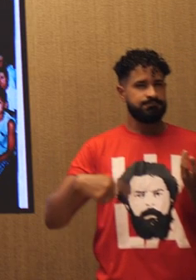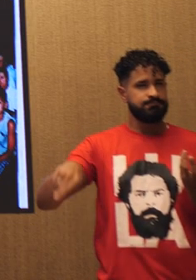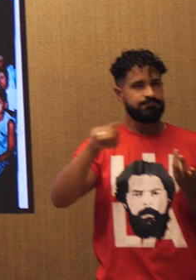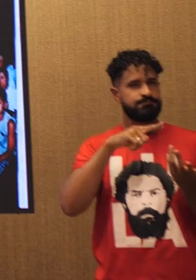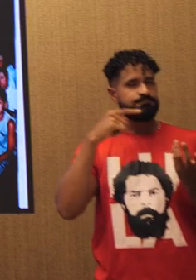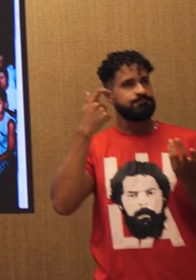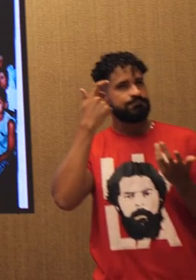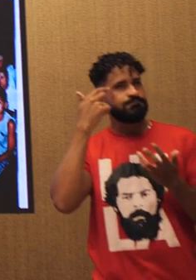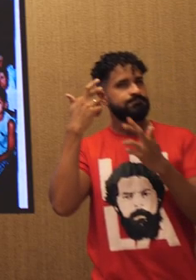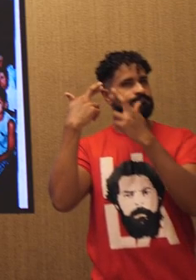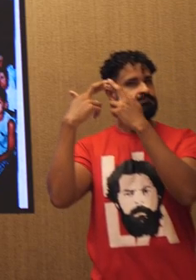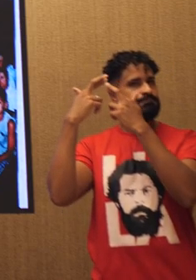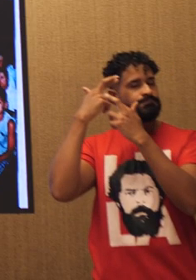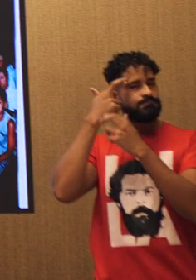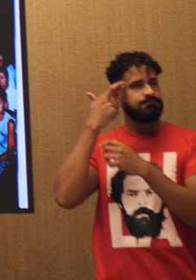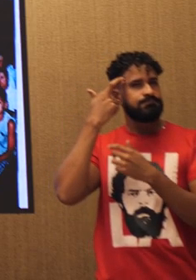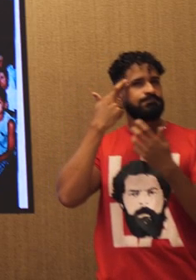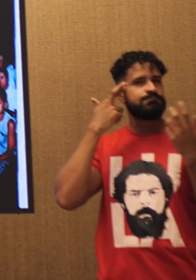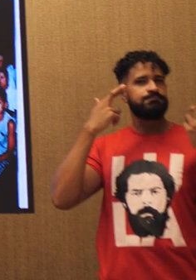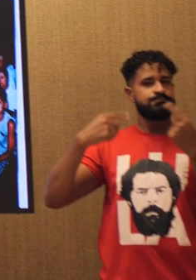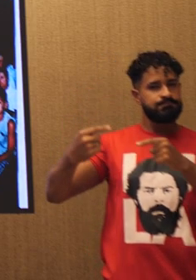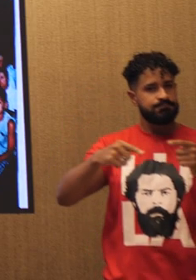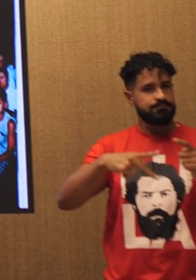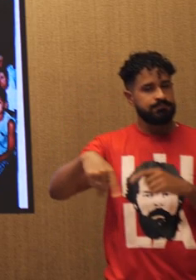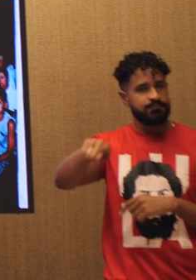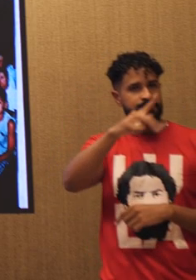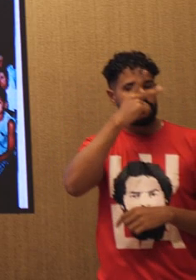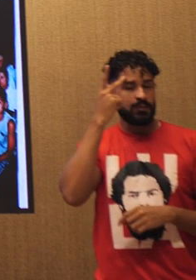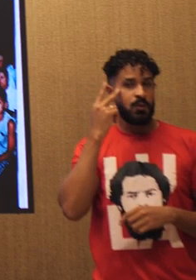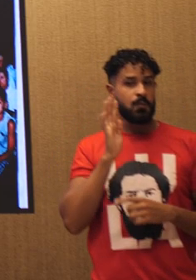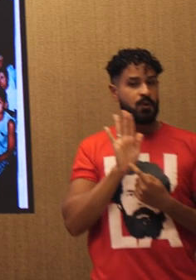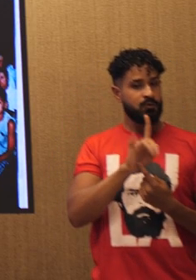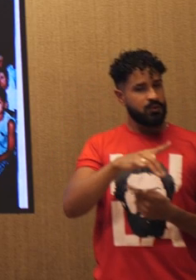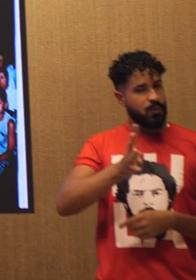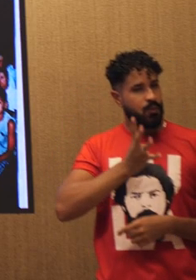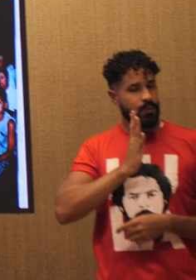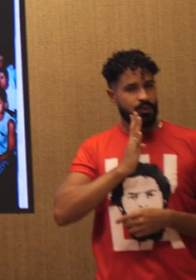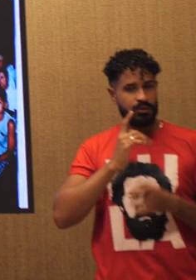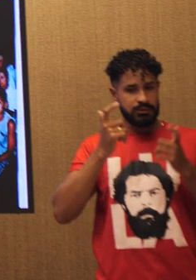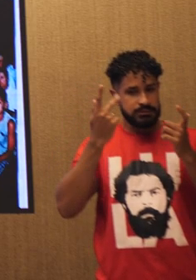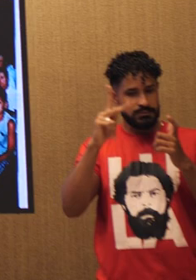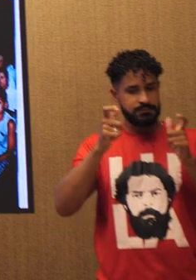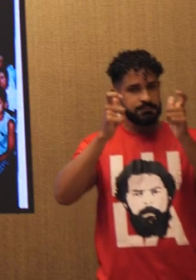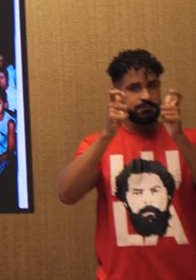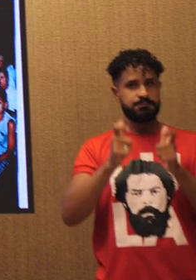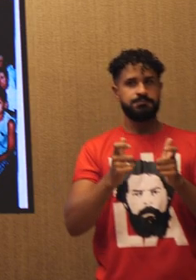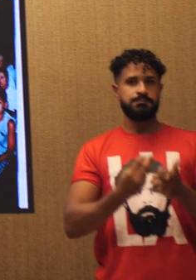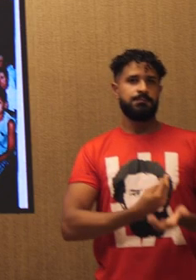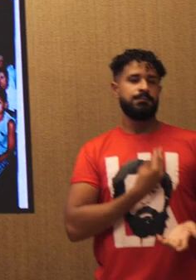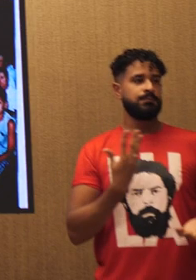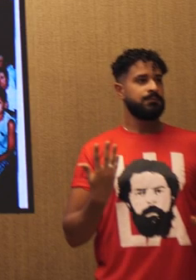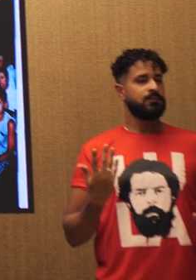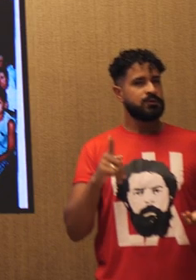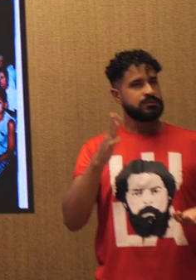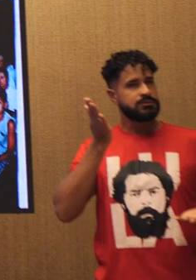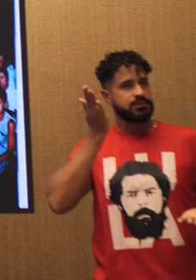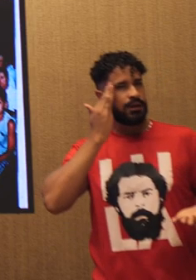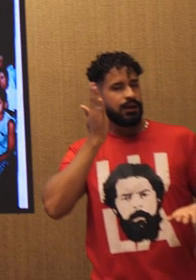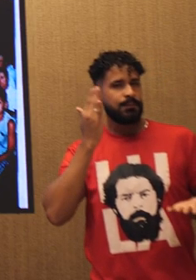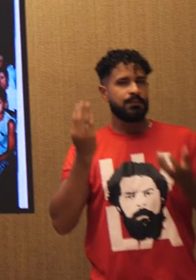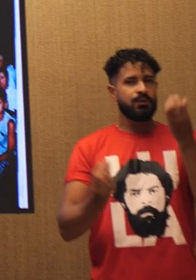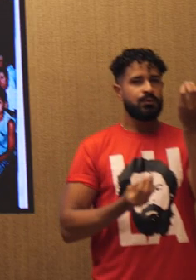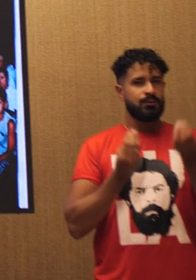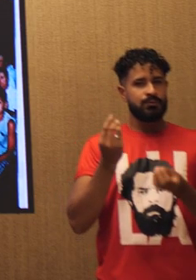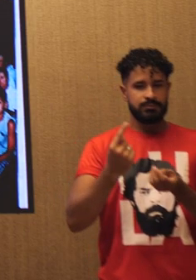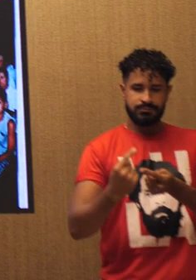poder debater com as pessoas. Demonstra que você conhece o lugar que você vive. Você sabe como